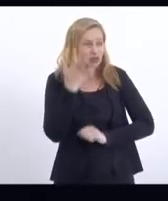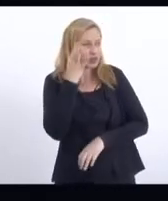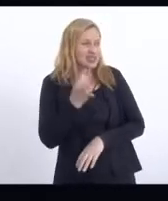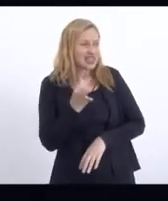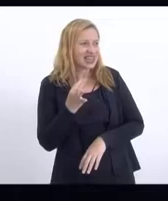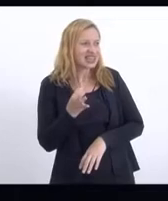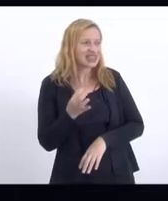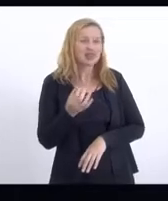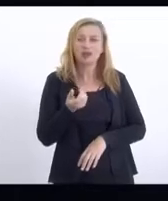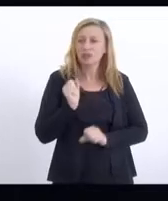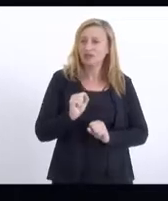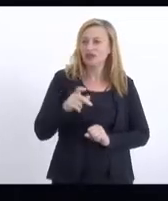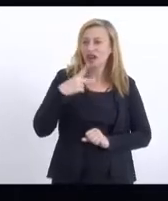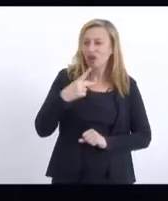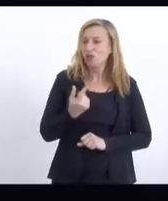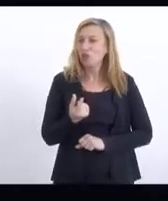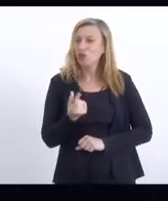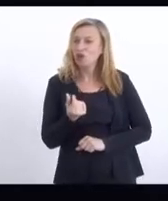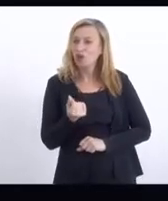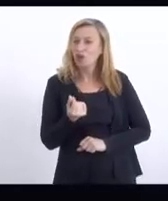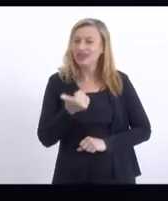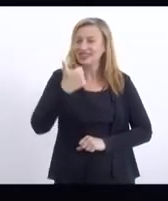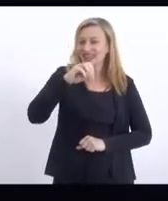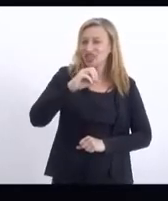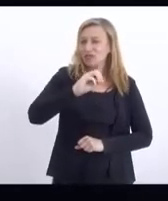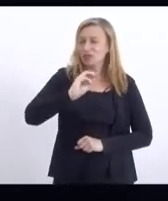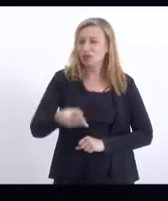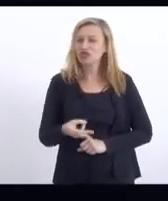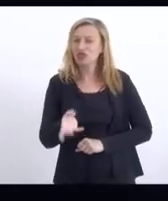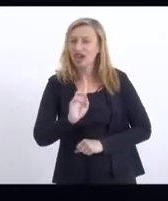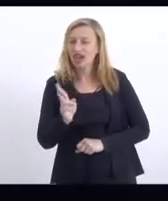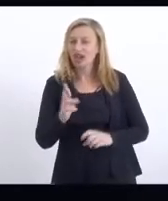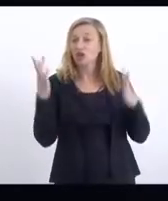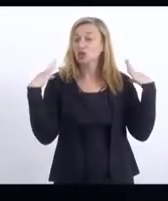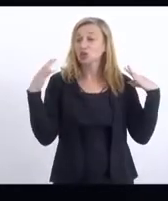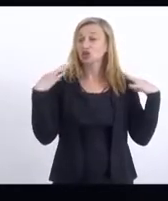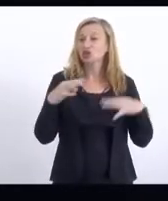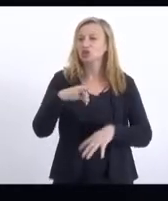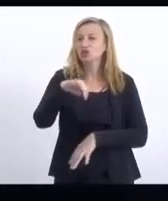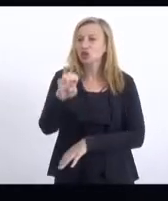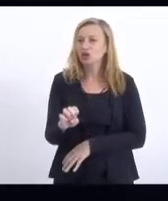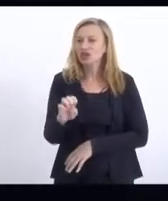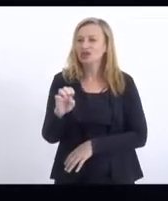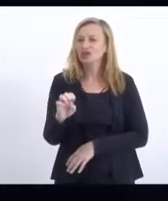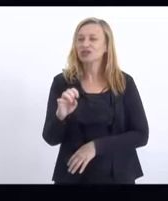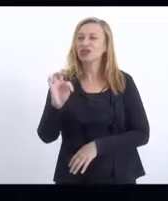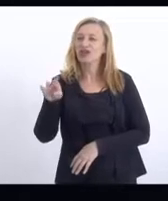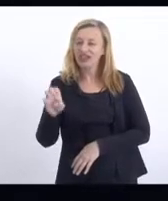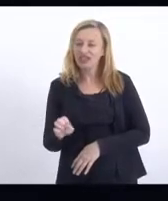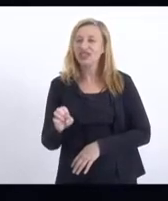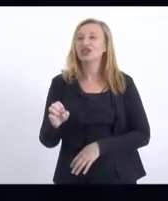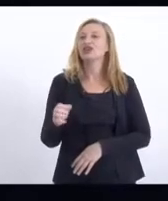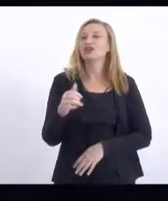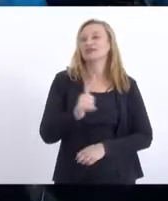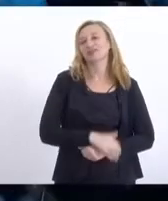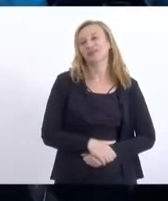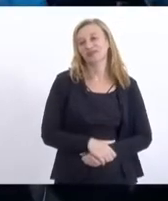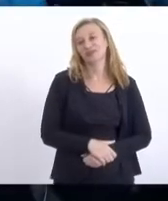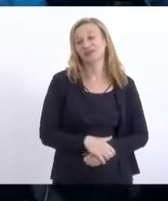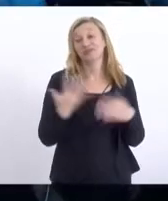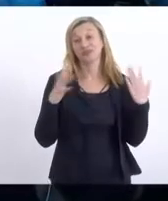de 10 milhões de reais para o turismo da região norte e noroeste fluminense, através do Sidenf.